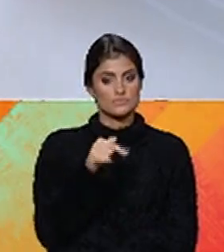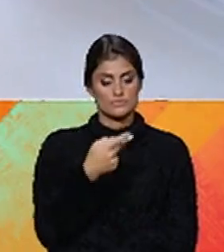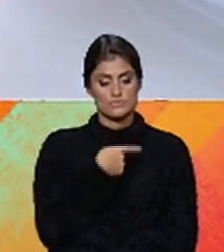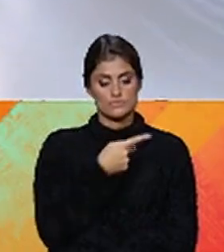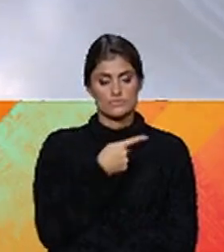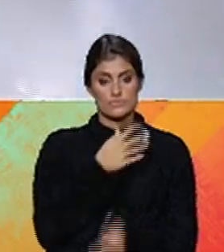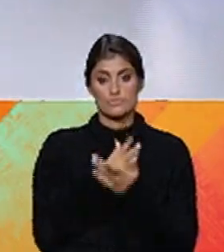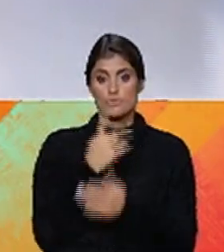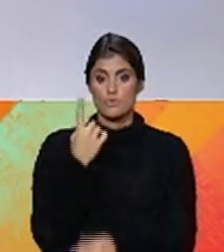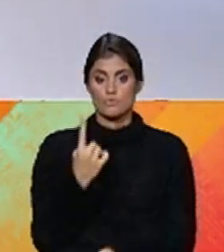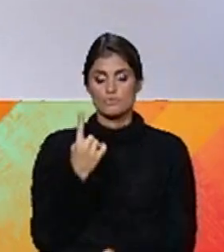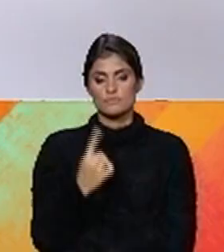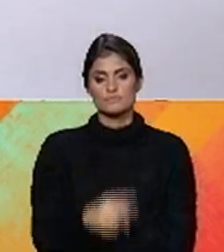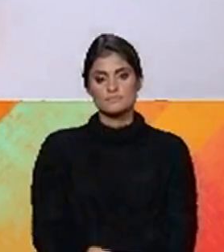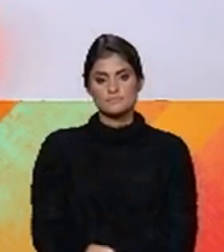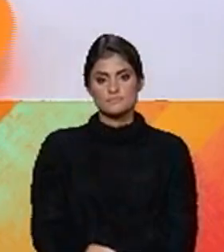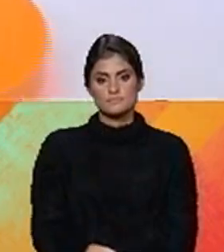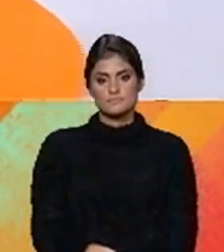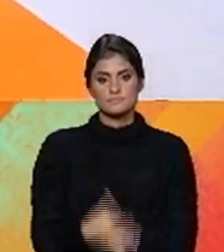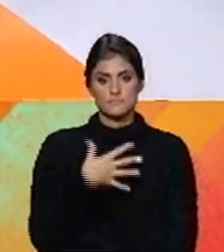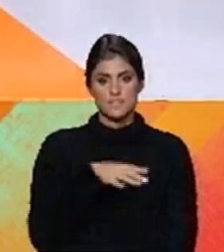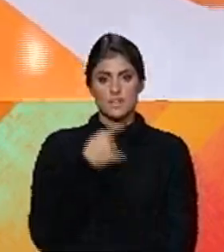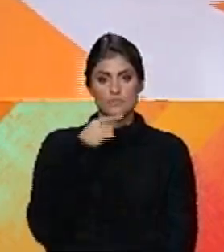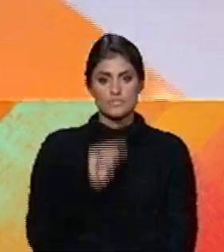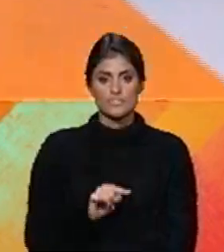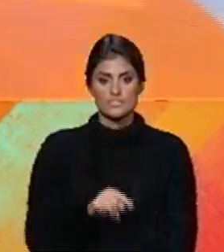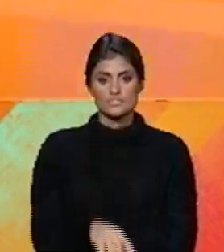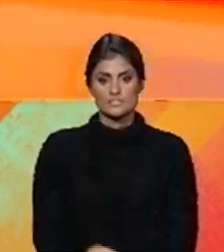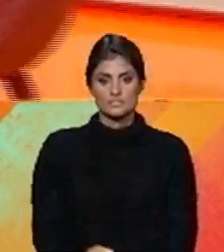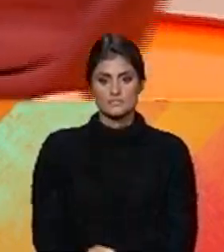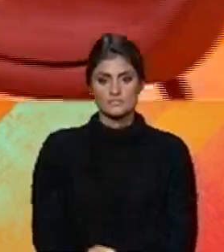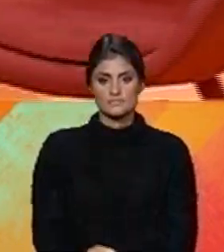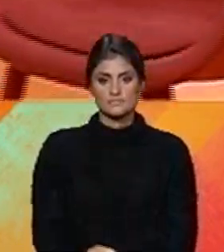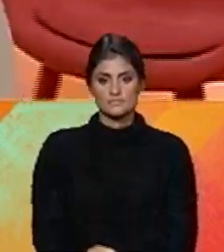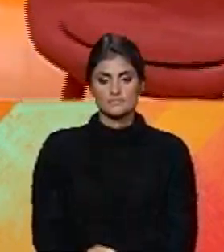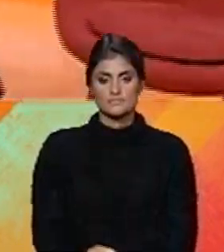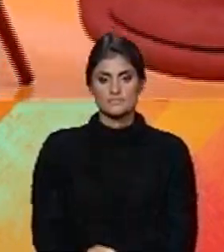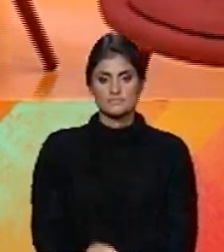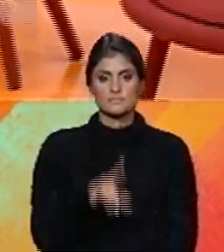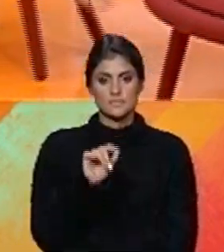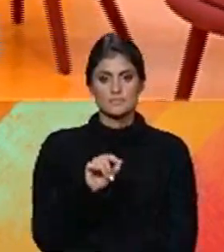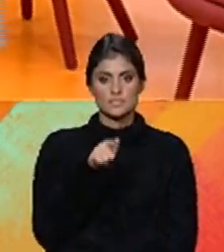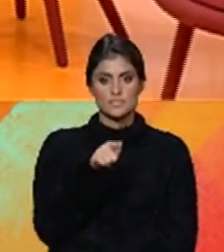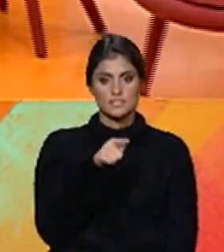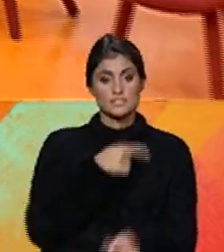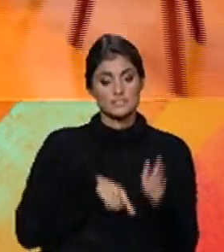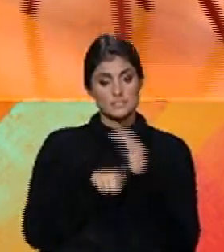Muso só. Quero voltar. A ser parte de ti.